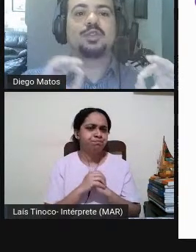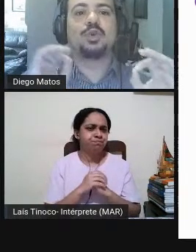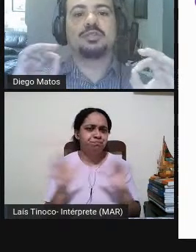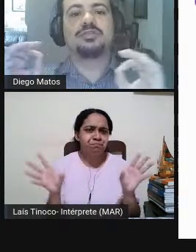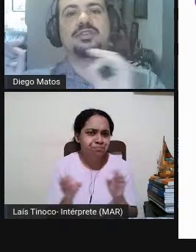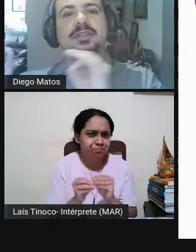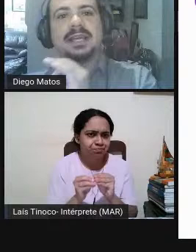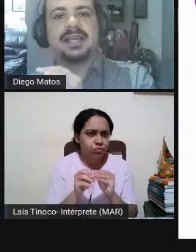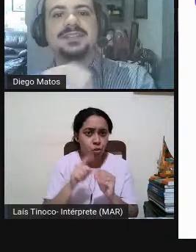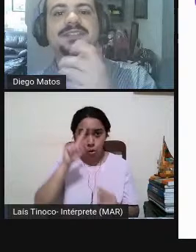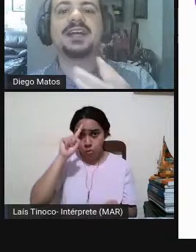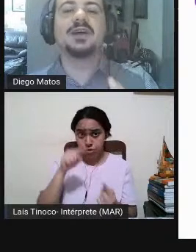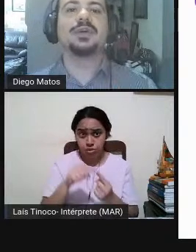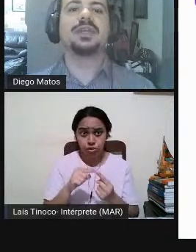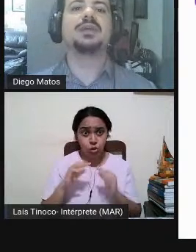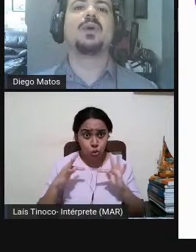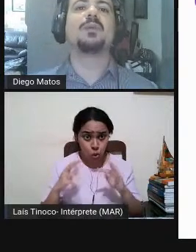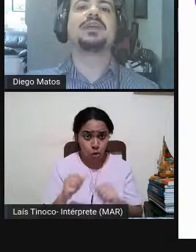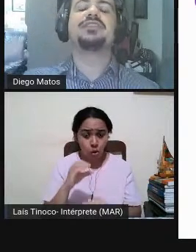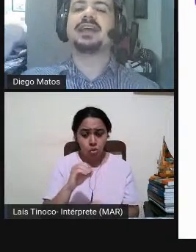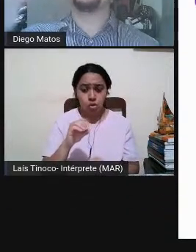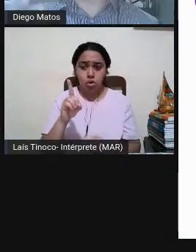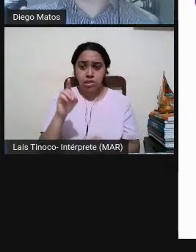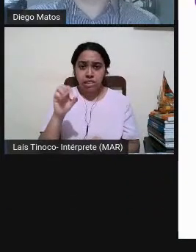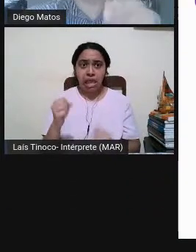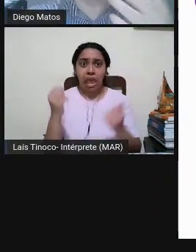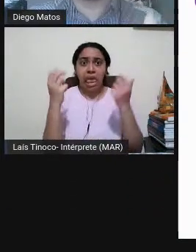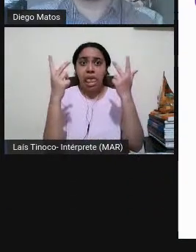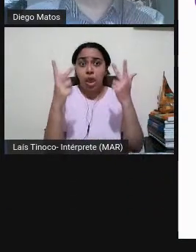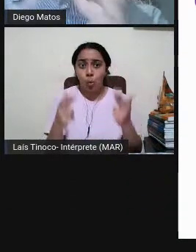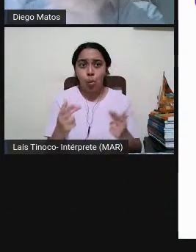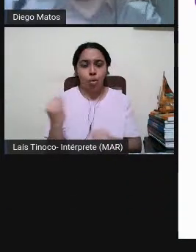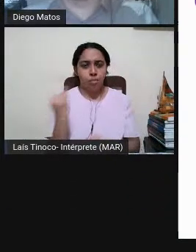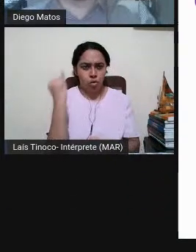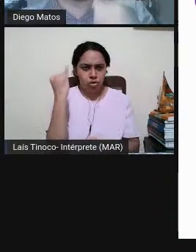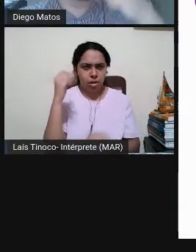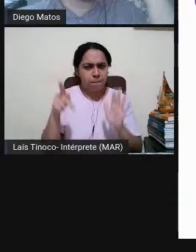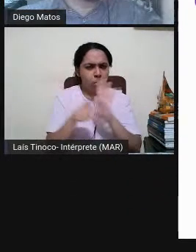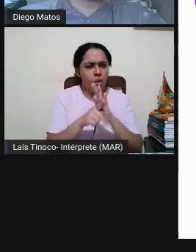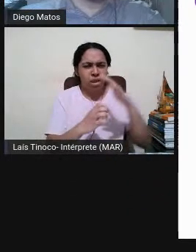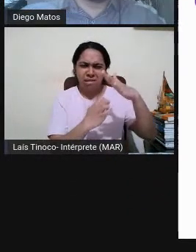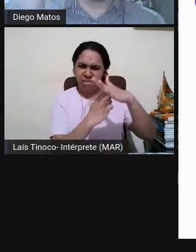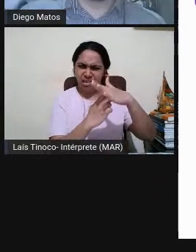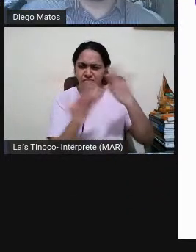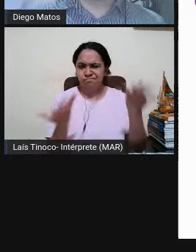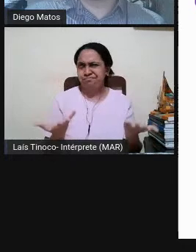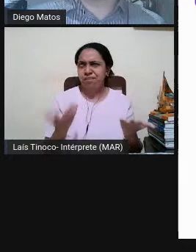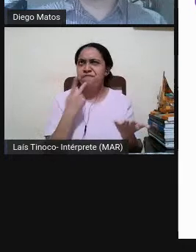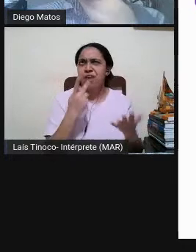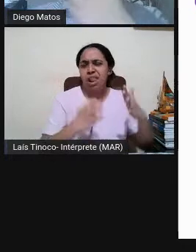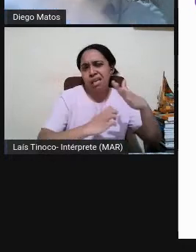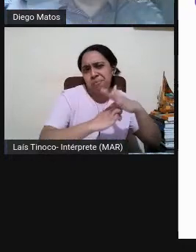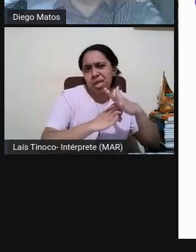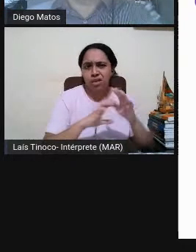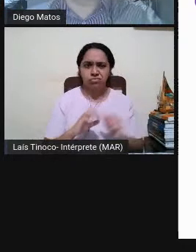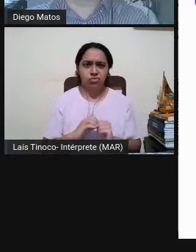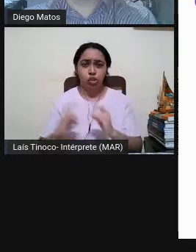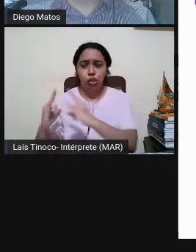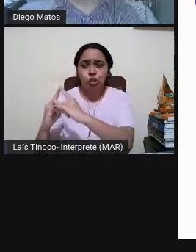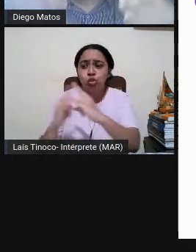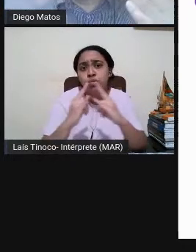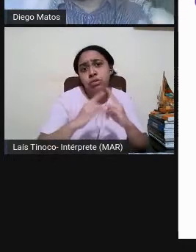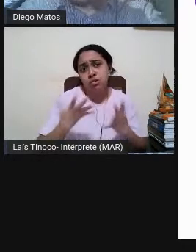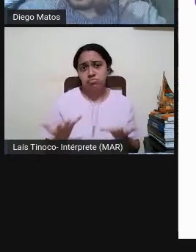que nem todos os o DS serão Igualmente relevantes para sua empresa a gente fala empresa empresa organização ou